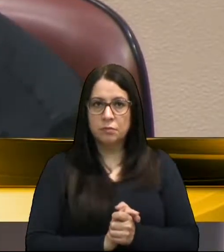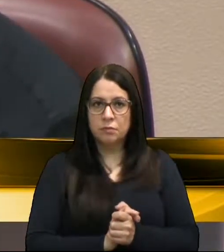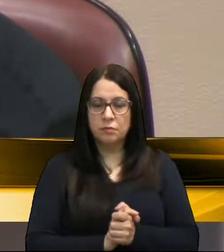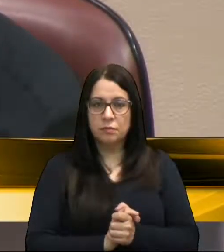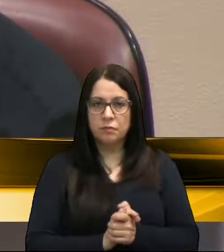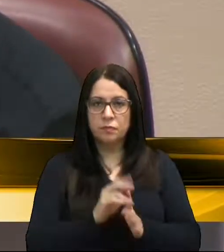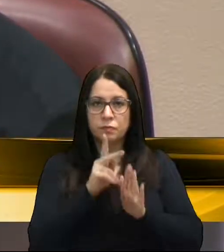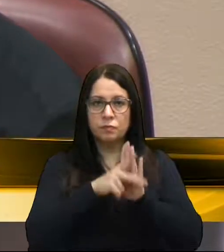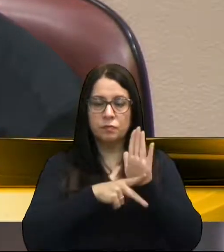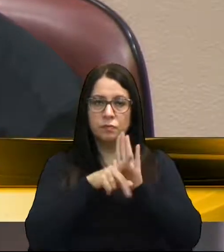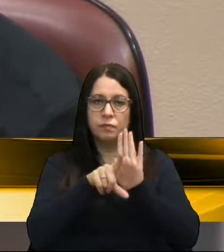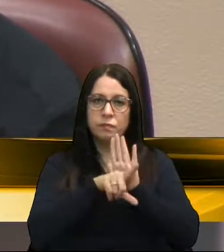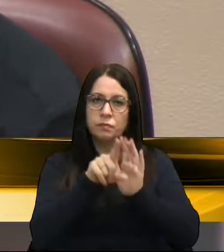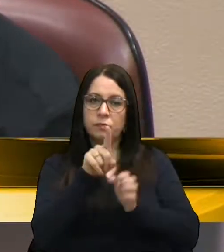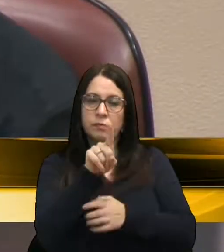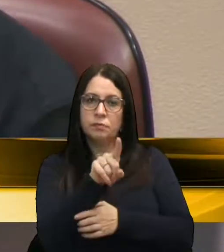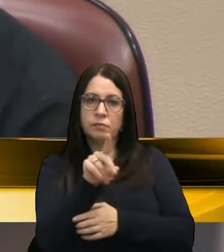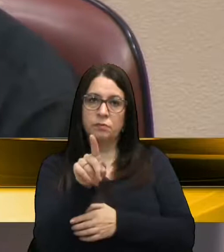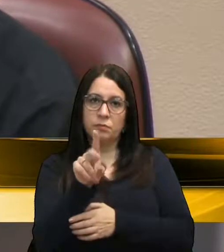do projeto de lei número